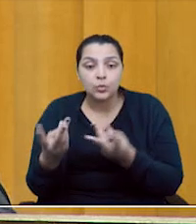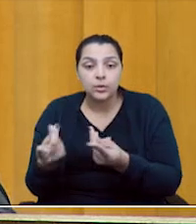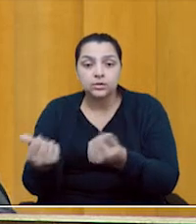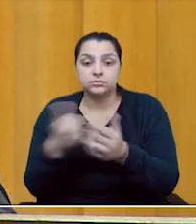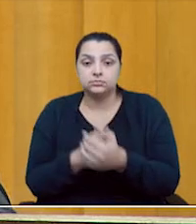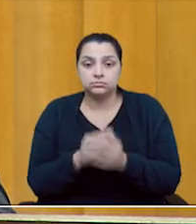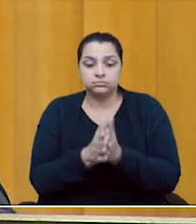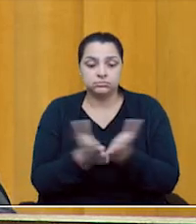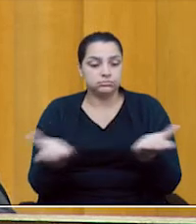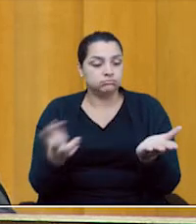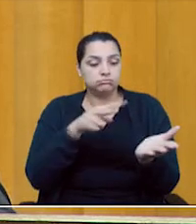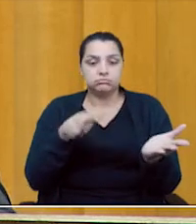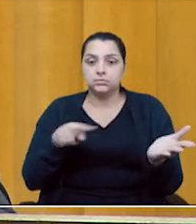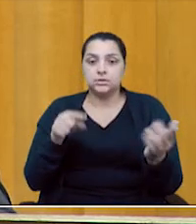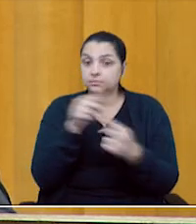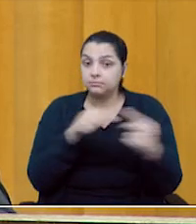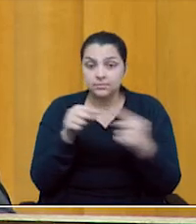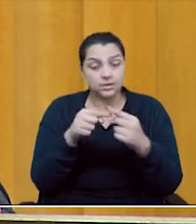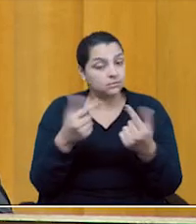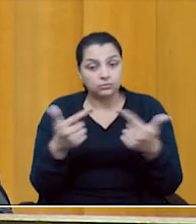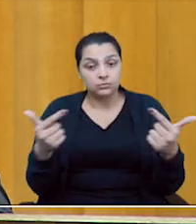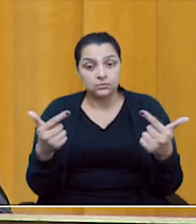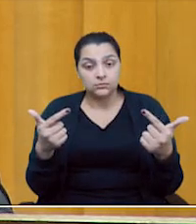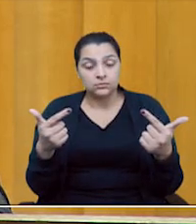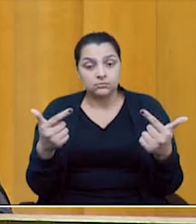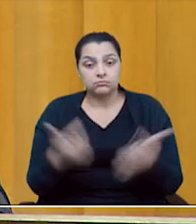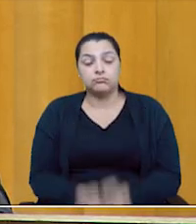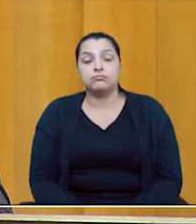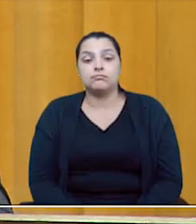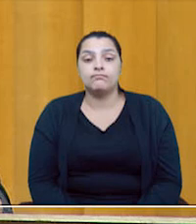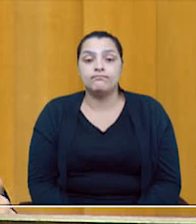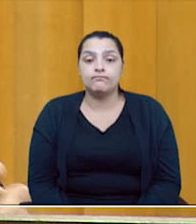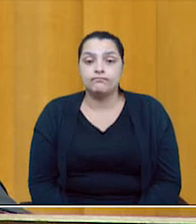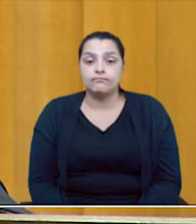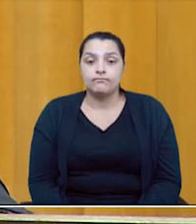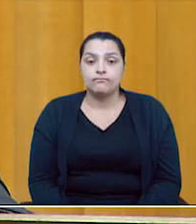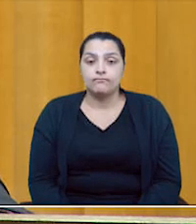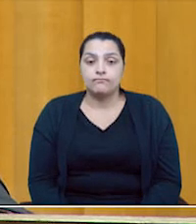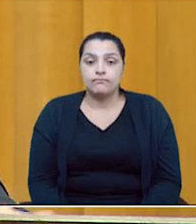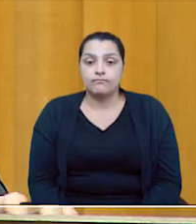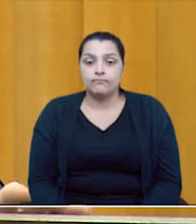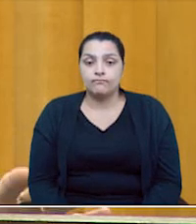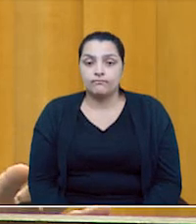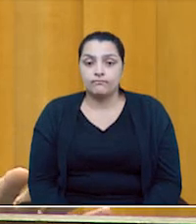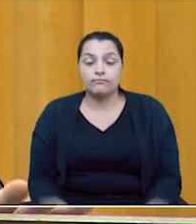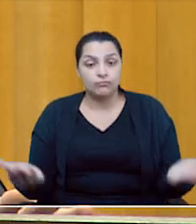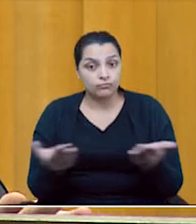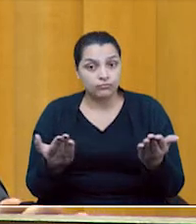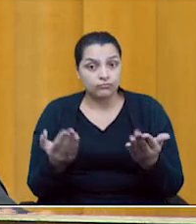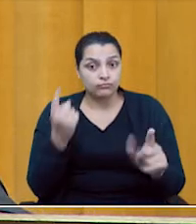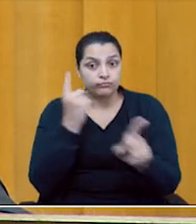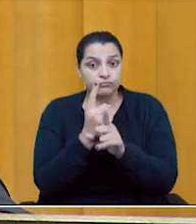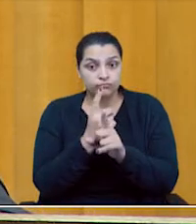não tem uma meta de chegada. Então, webinário. Hoje fiquei sabendo,